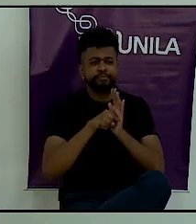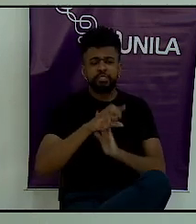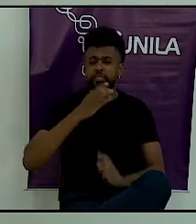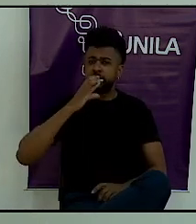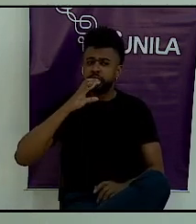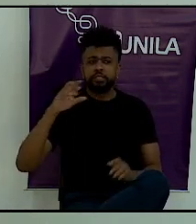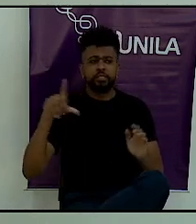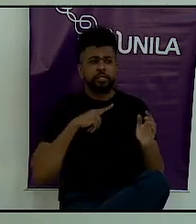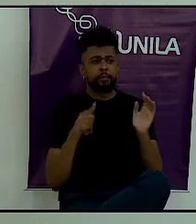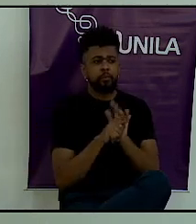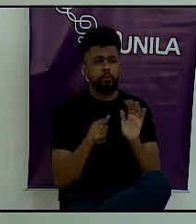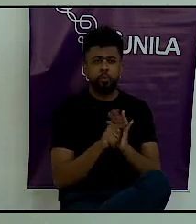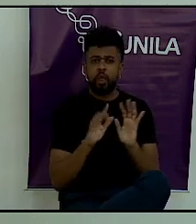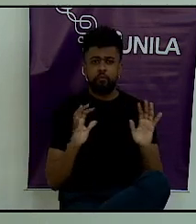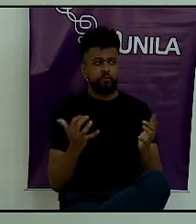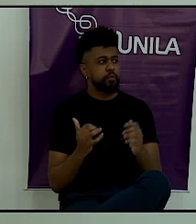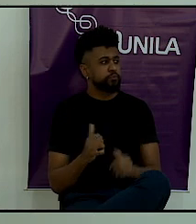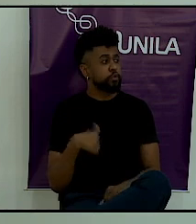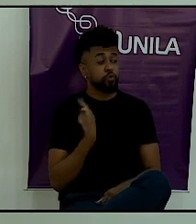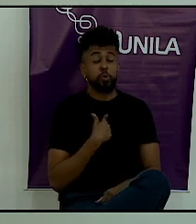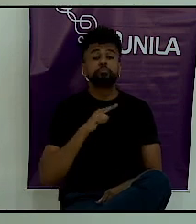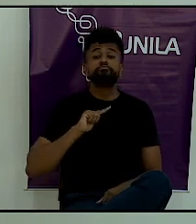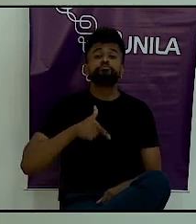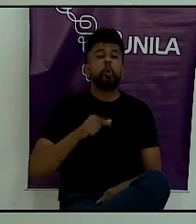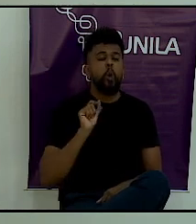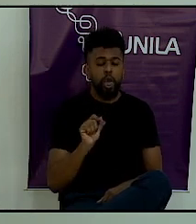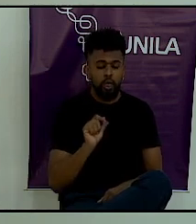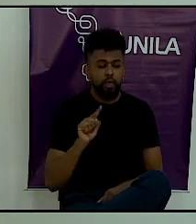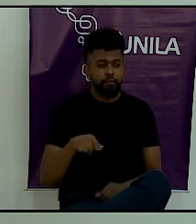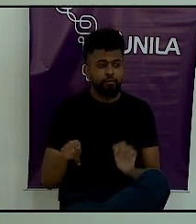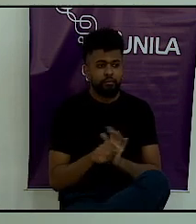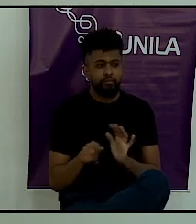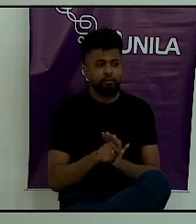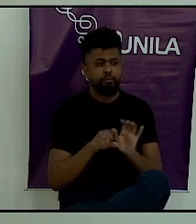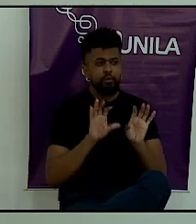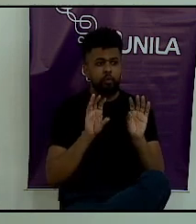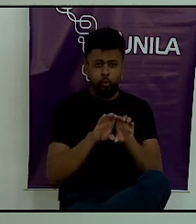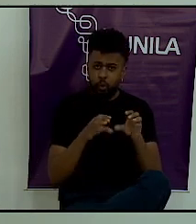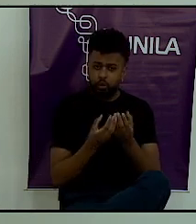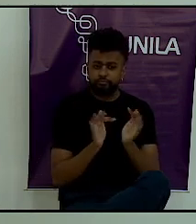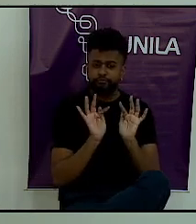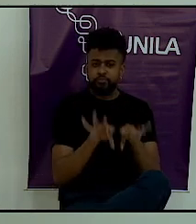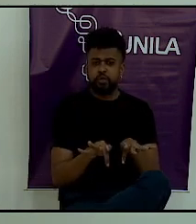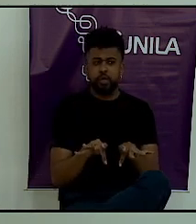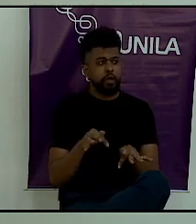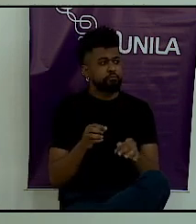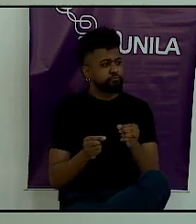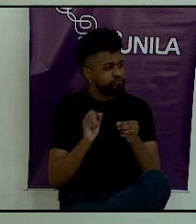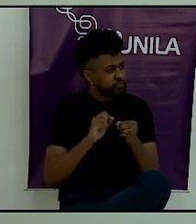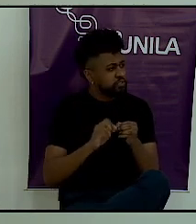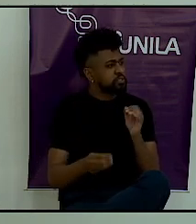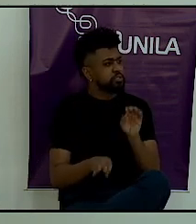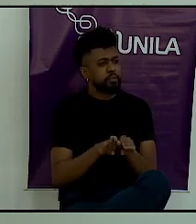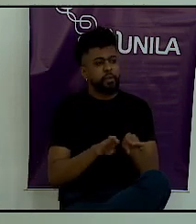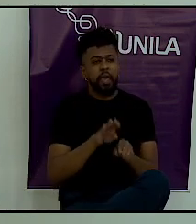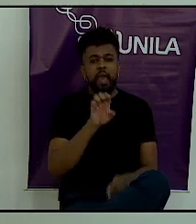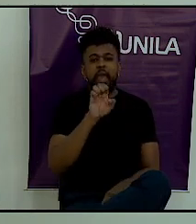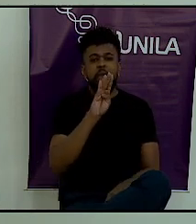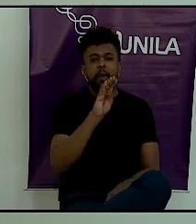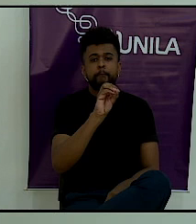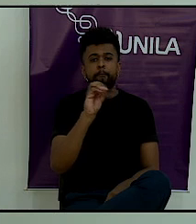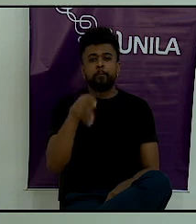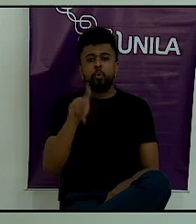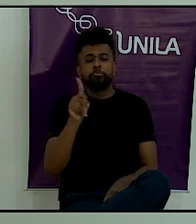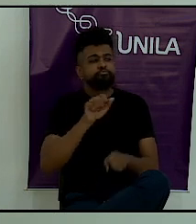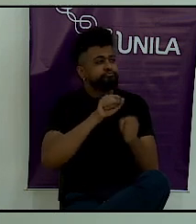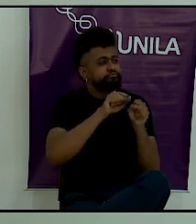provenientes desses eventos. Então, a nossa intenção é, ao final do congresso, elaborar também um e-book para ser